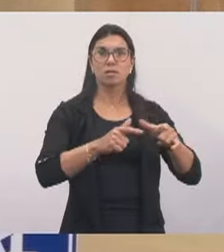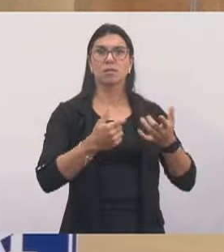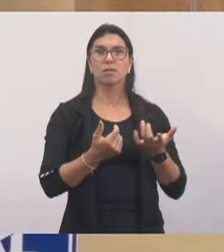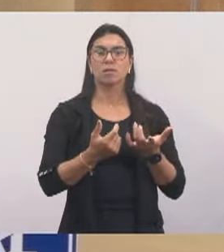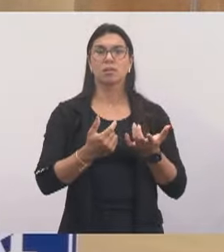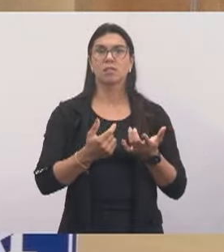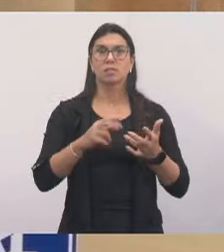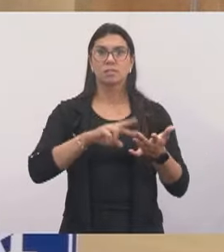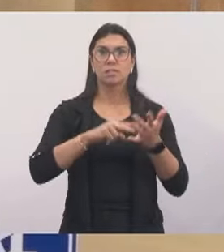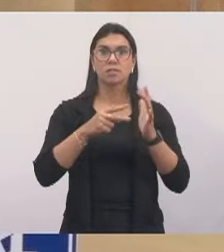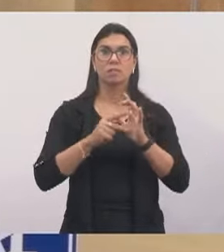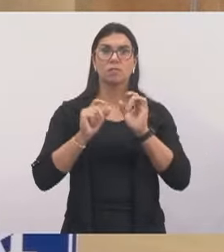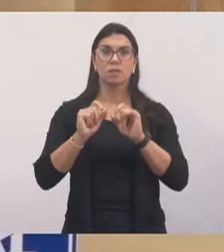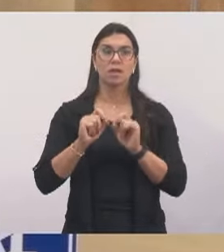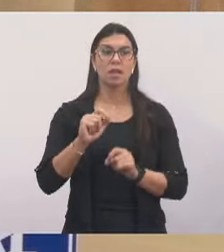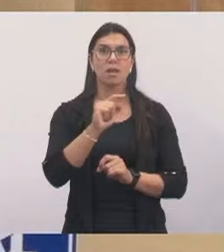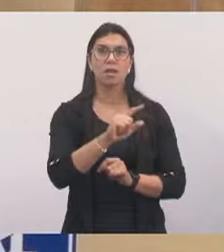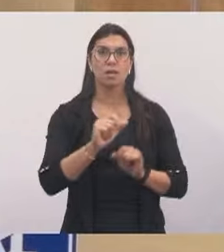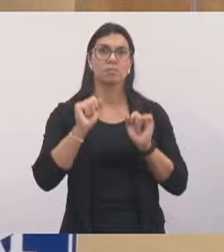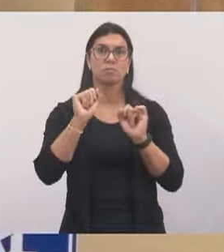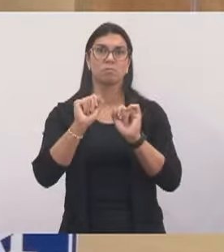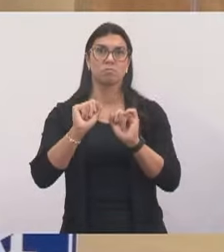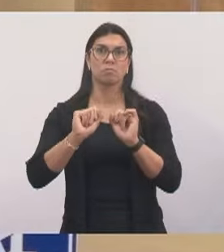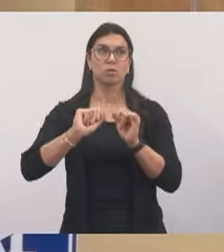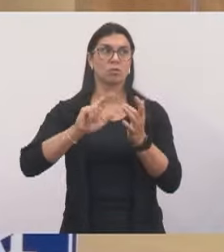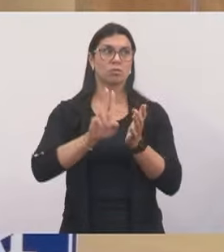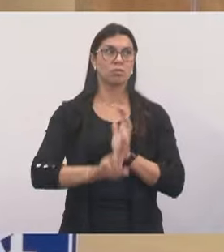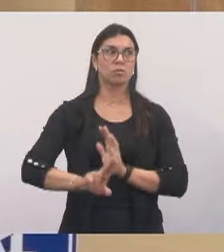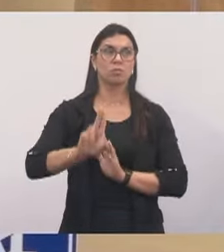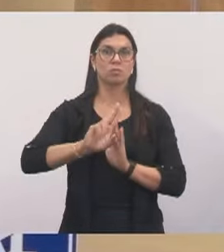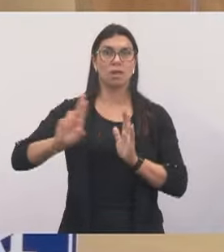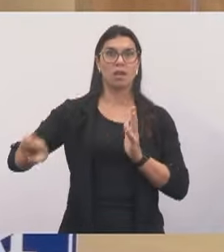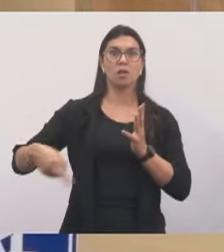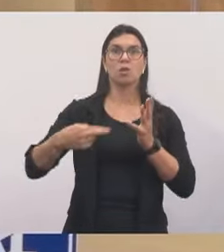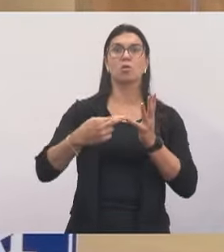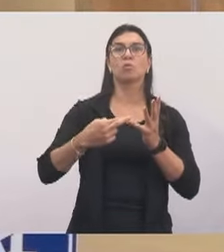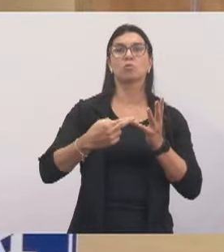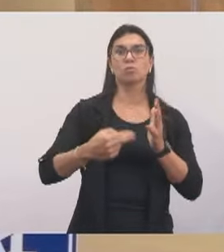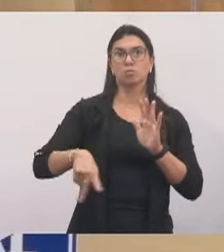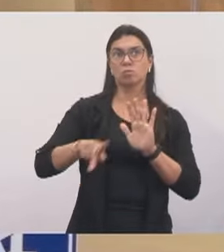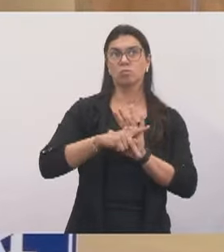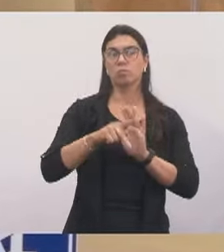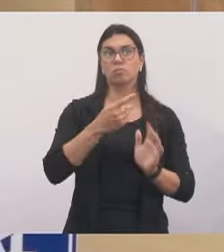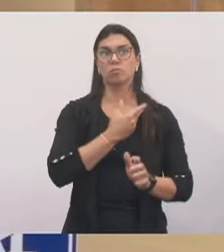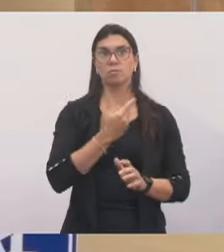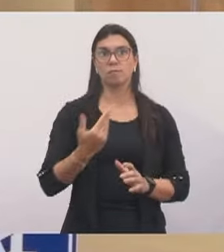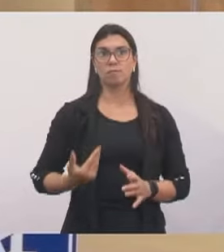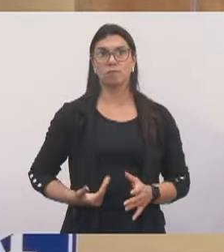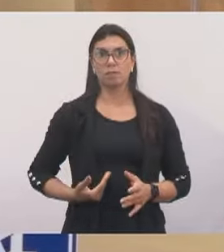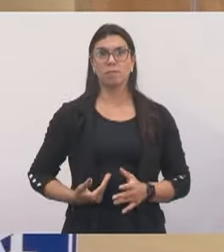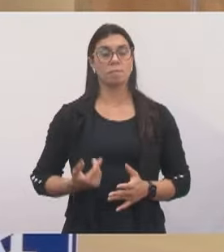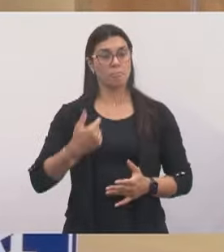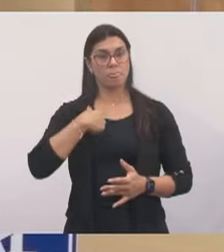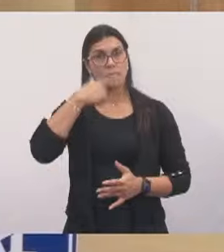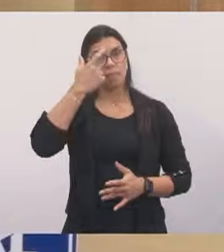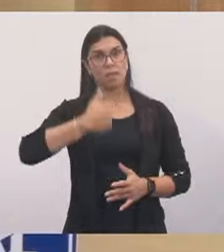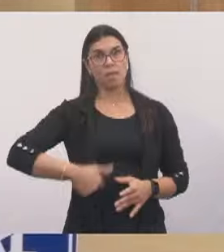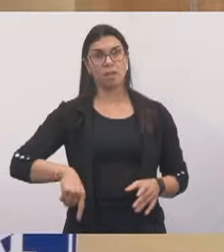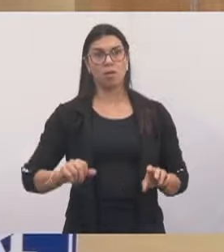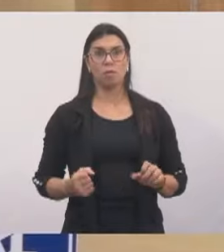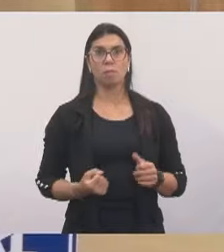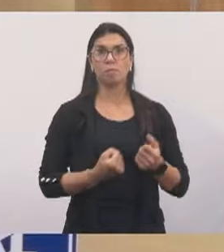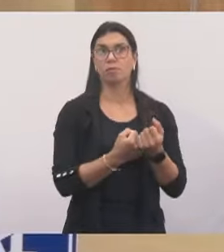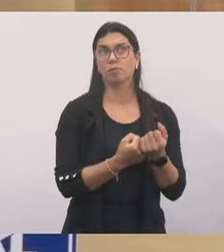recursos públicos e já projetando outras possibilidades, que eu fico à disposição também.